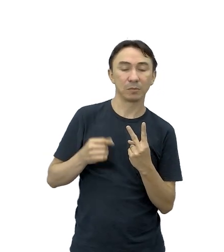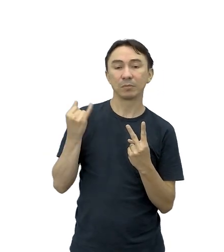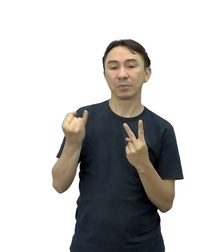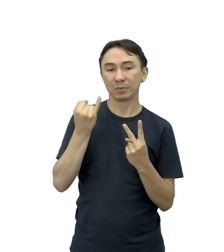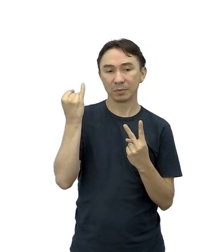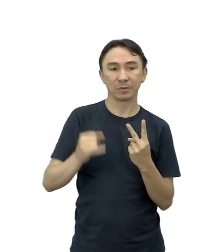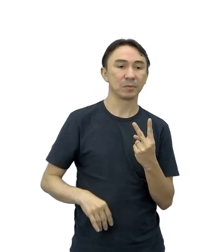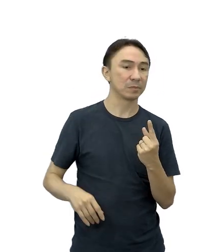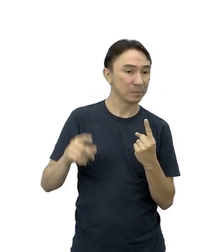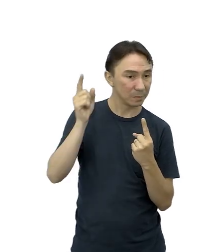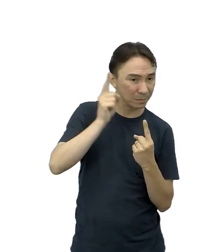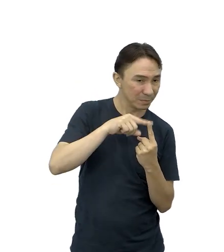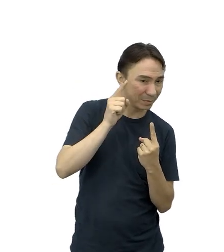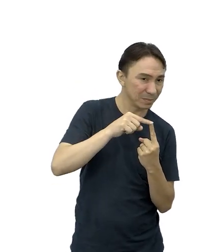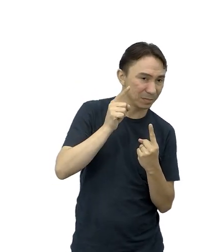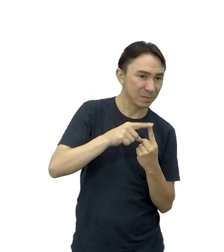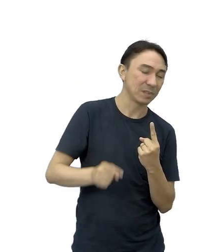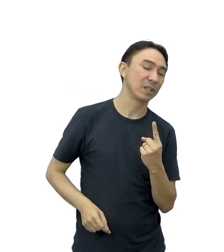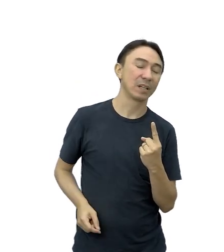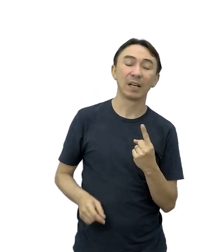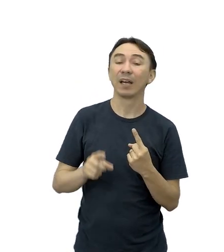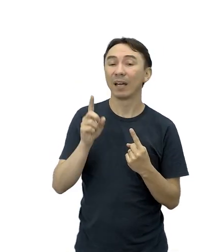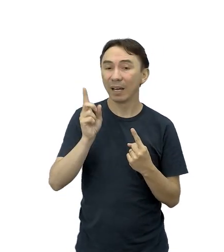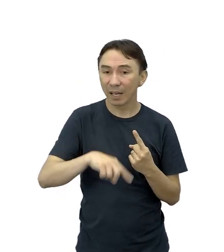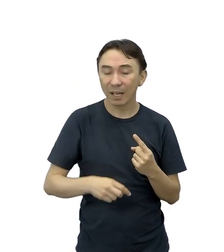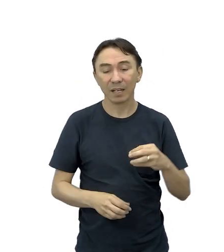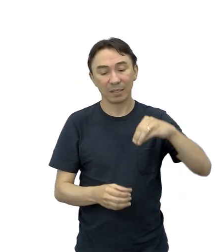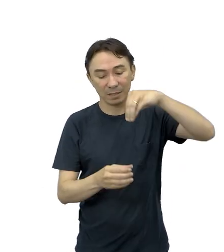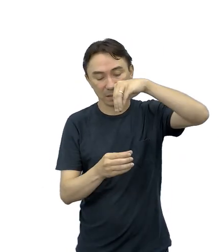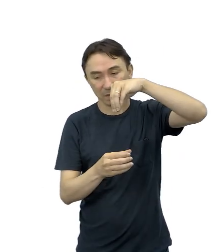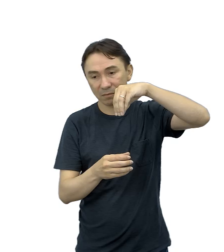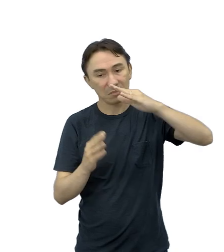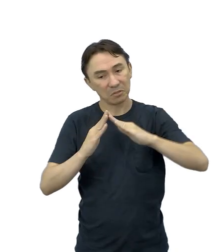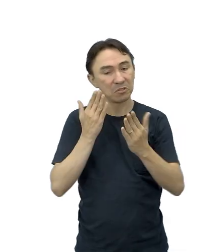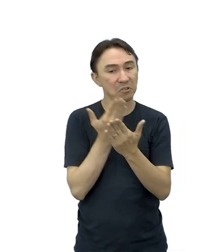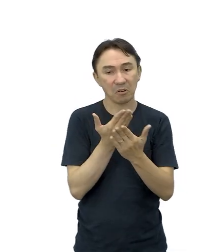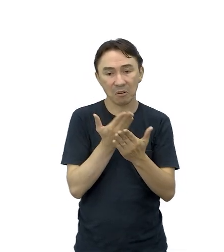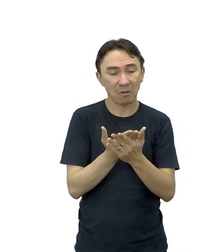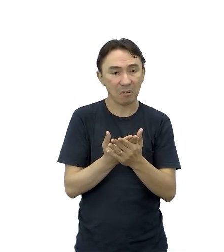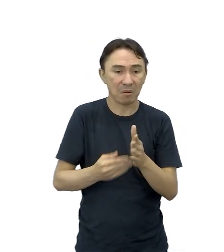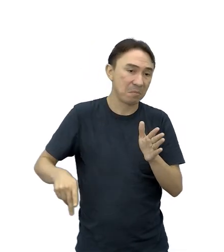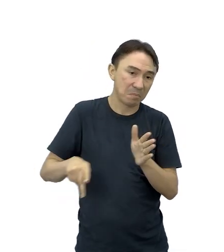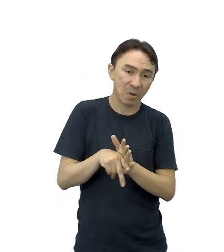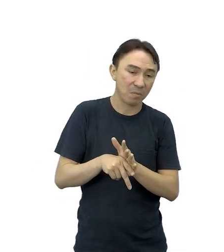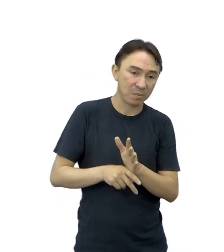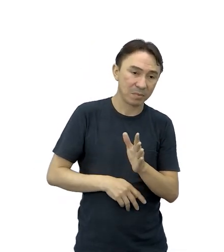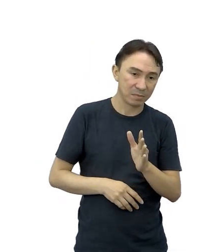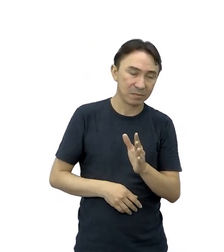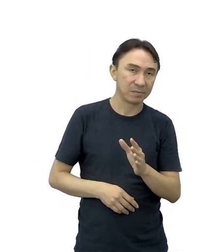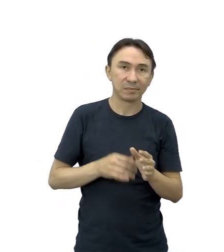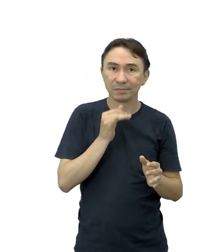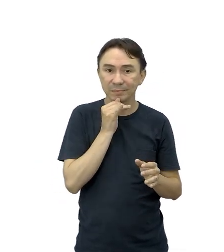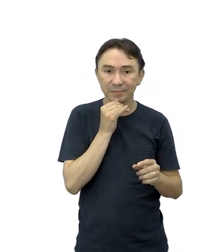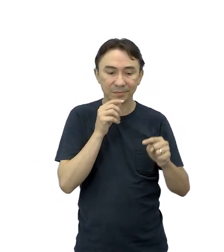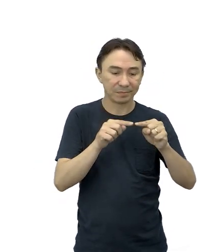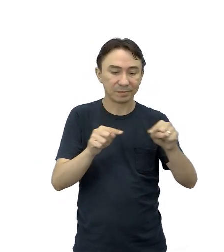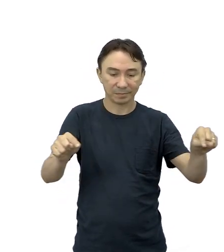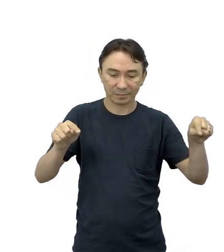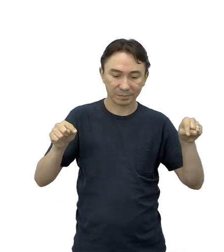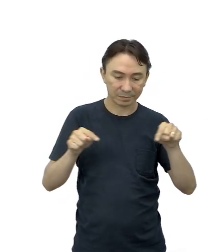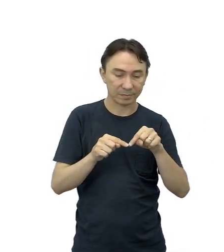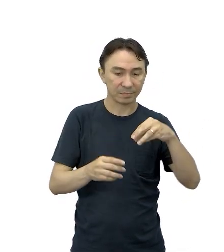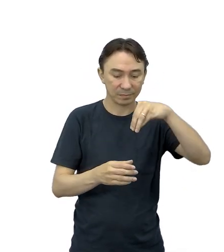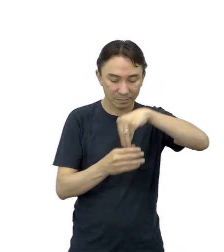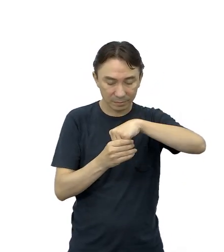estão habituados, né, dentro da sala de aula, a avaliar os seus estudantes. Muitos de vocês, professores, já conhecem a